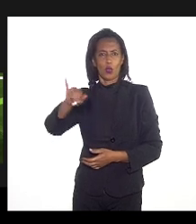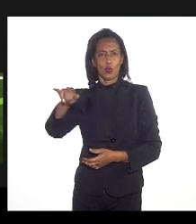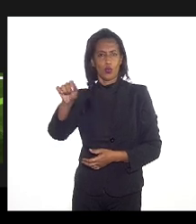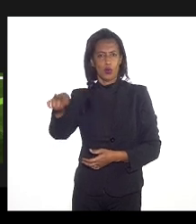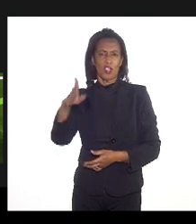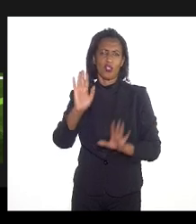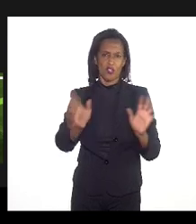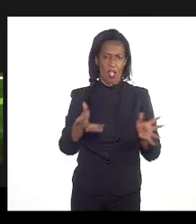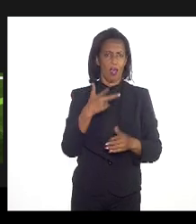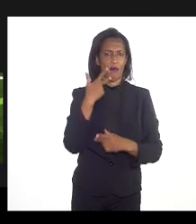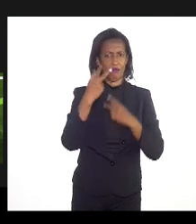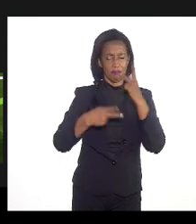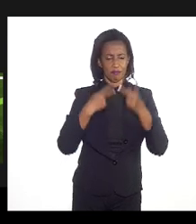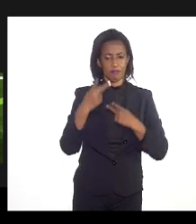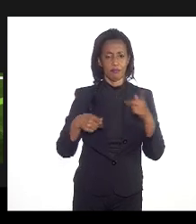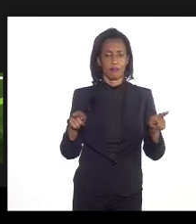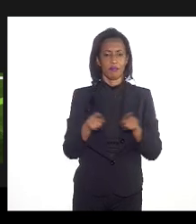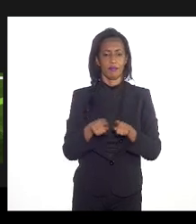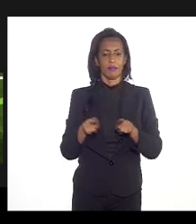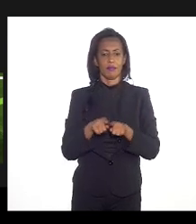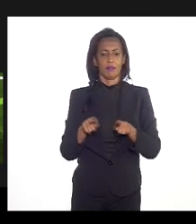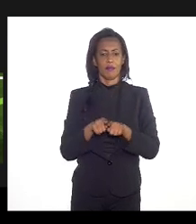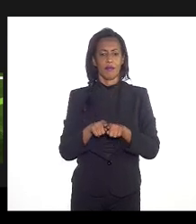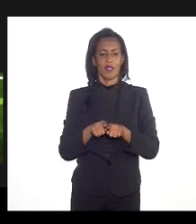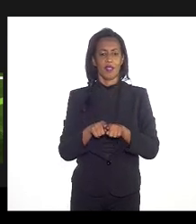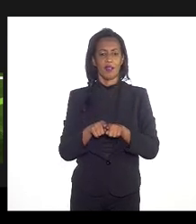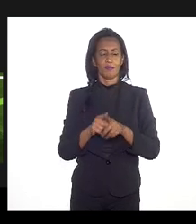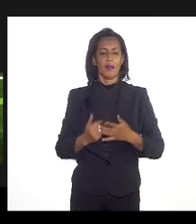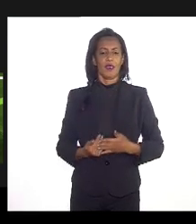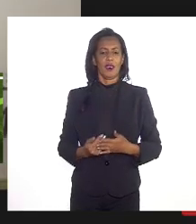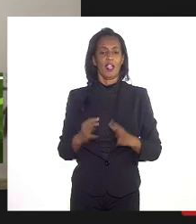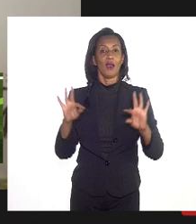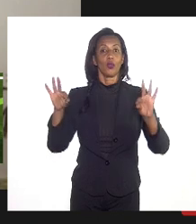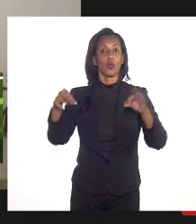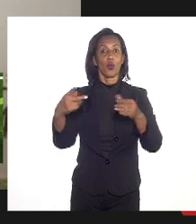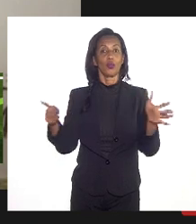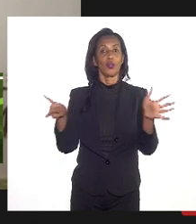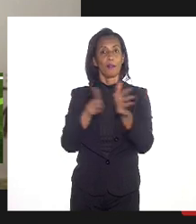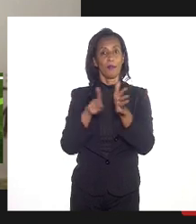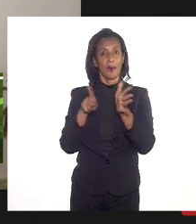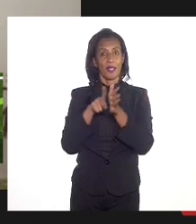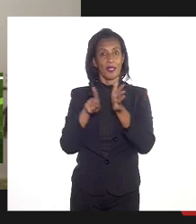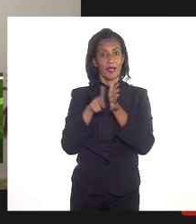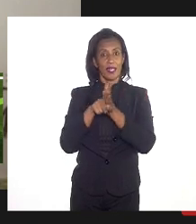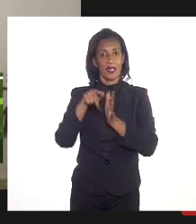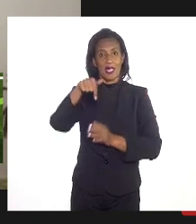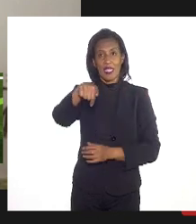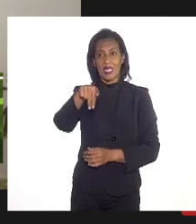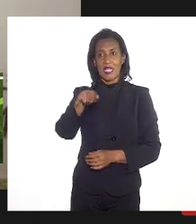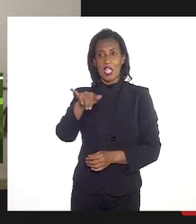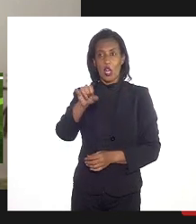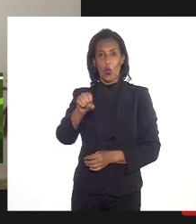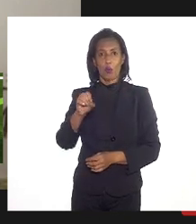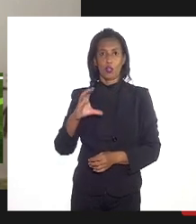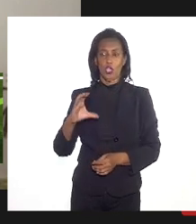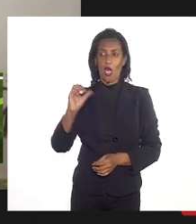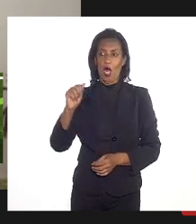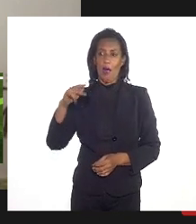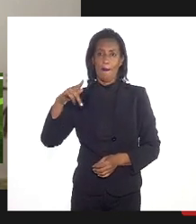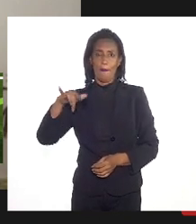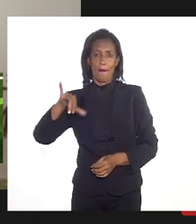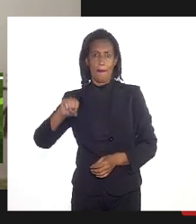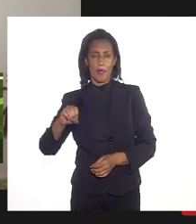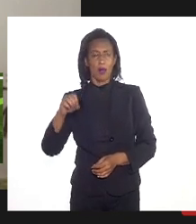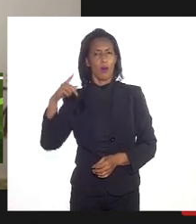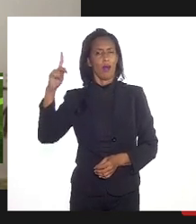e também aqueles e aquelas que pertencem aí ao quilombo de Campinho, da Independência